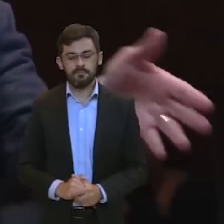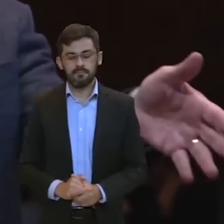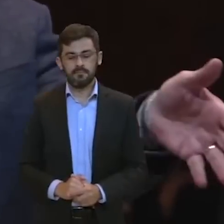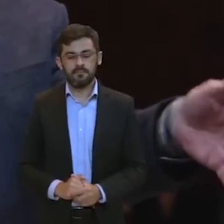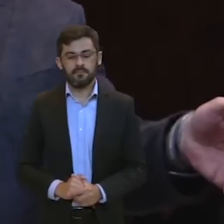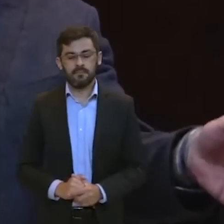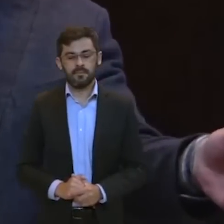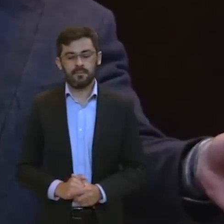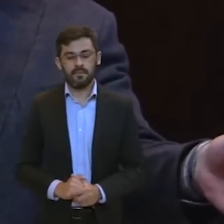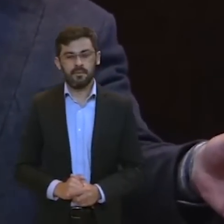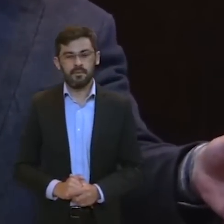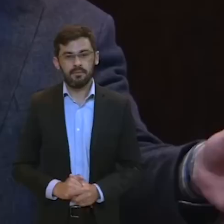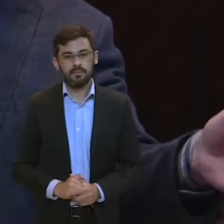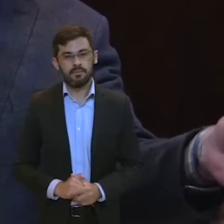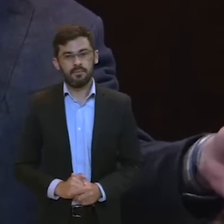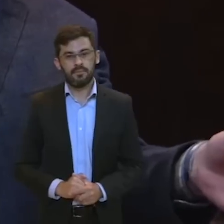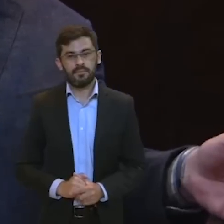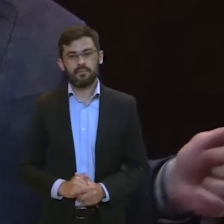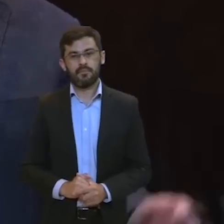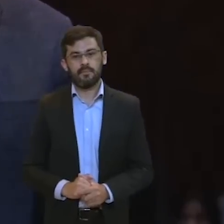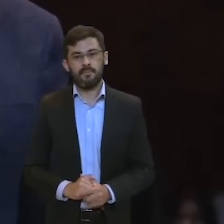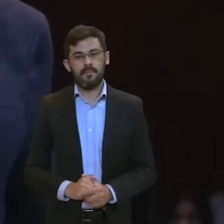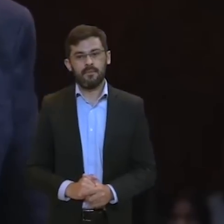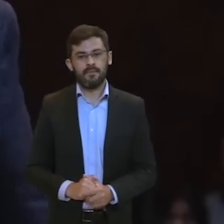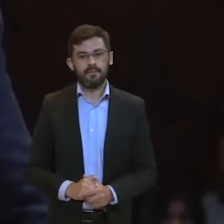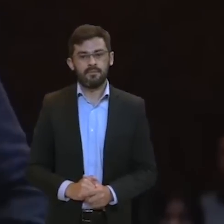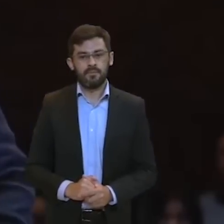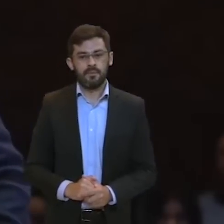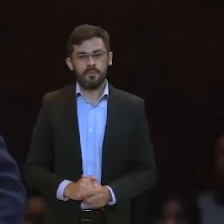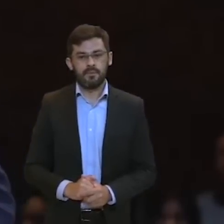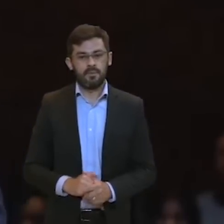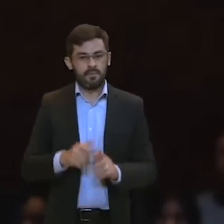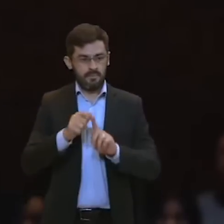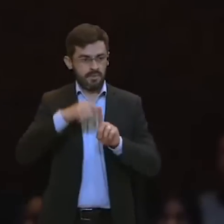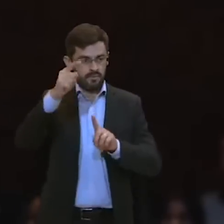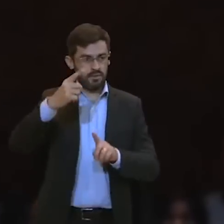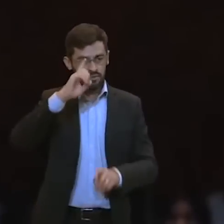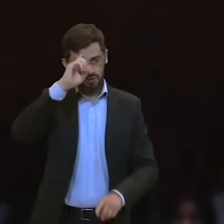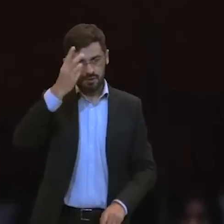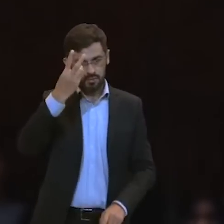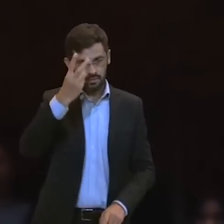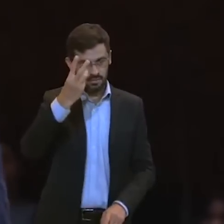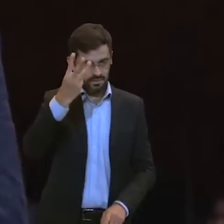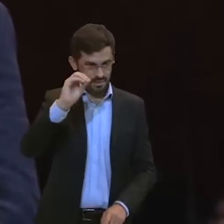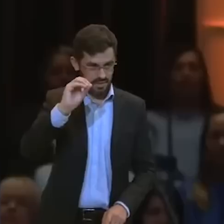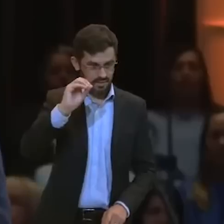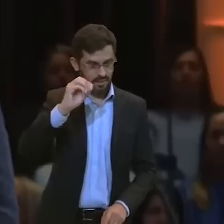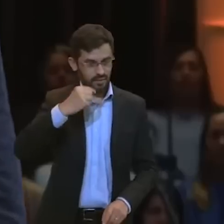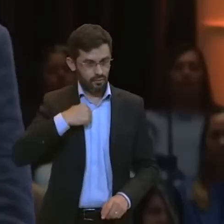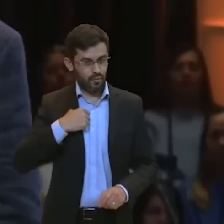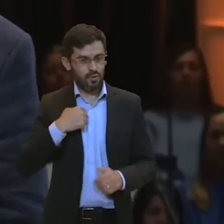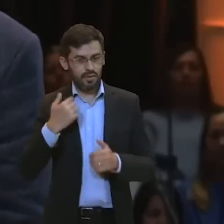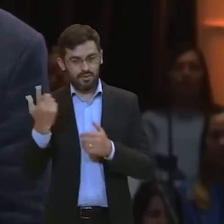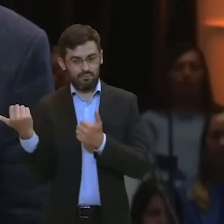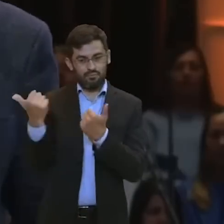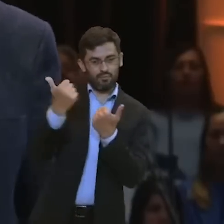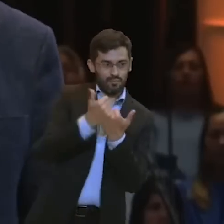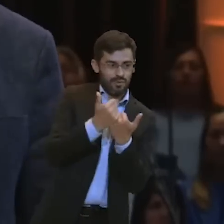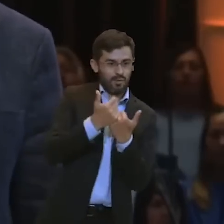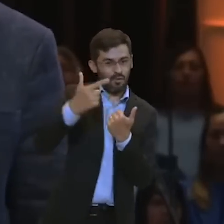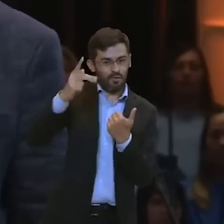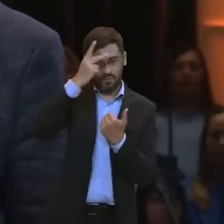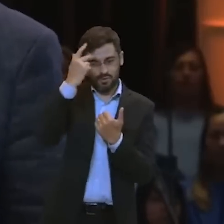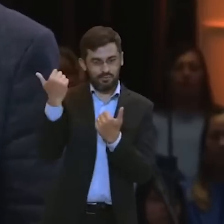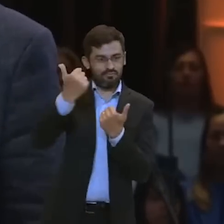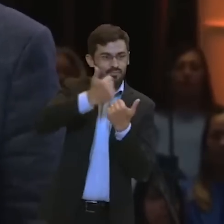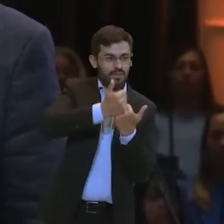Eu vou entregar aqui, o ministério dia 30 de março, e eu fiquei preocupado, falei, o que eu vou fazer?